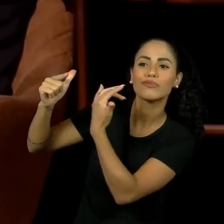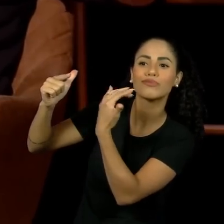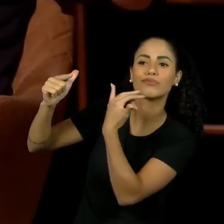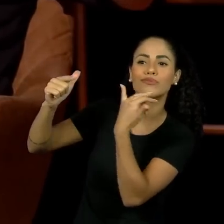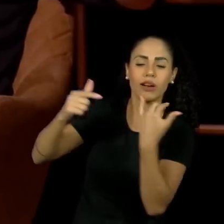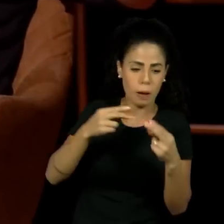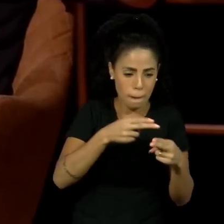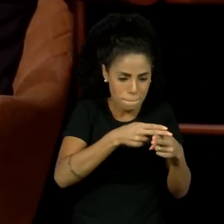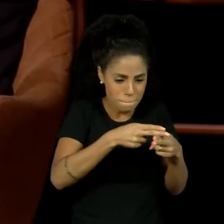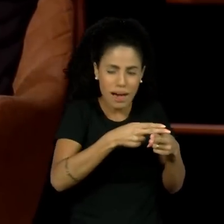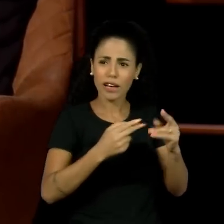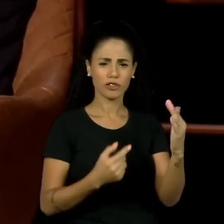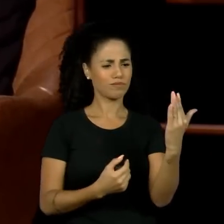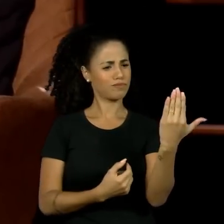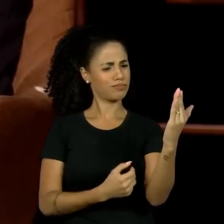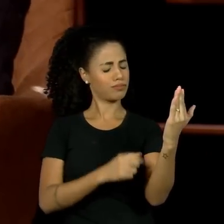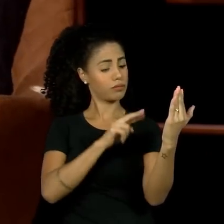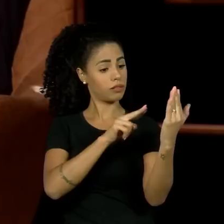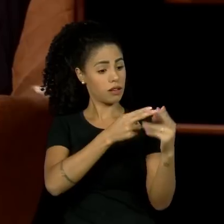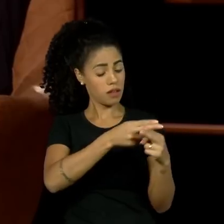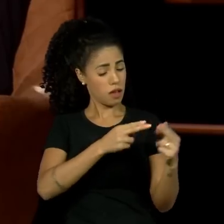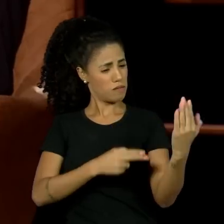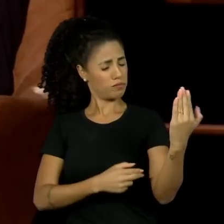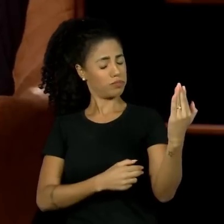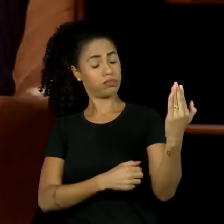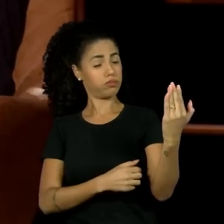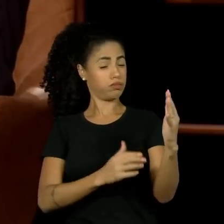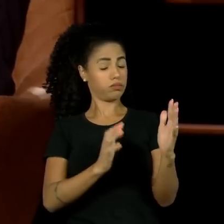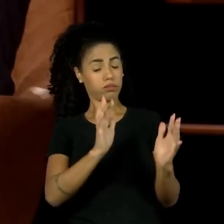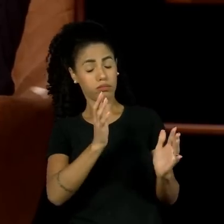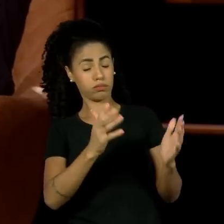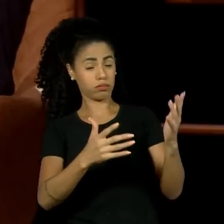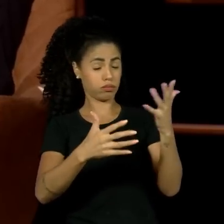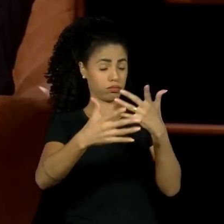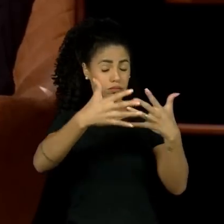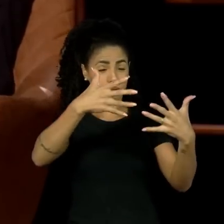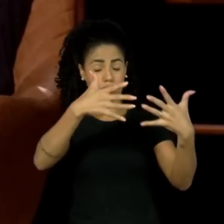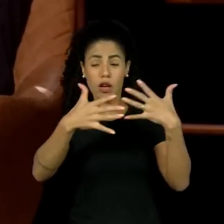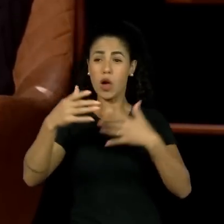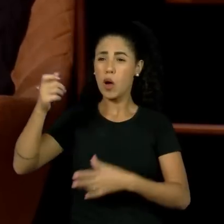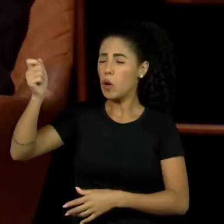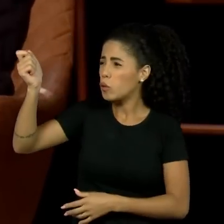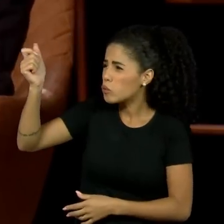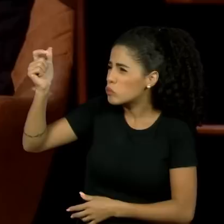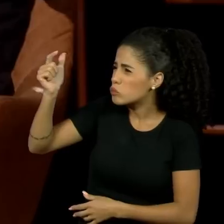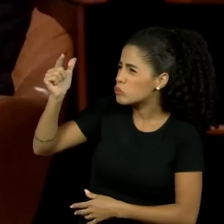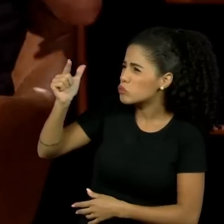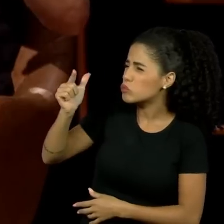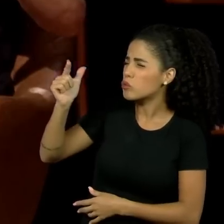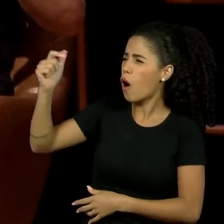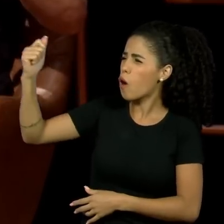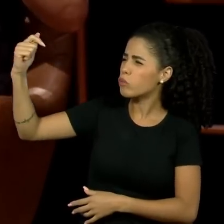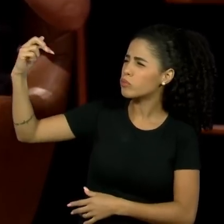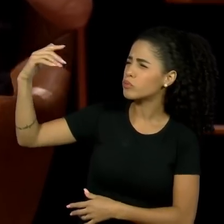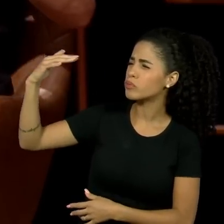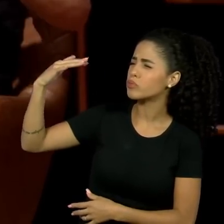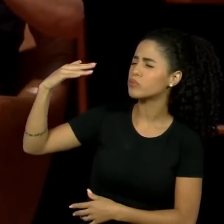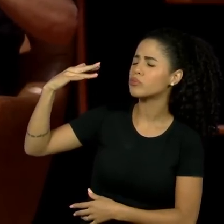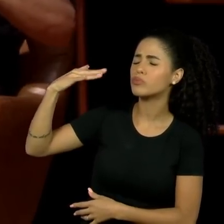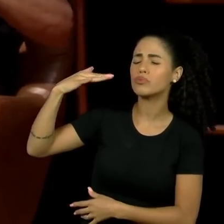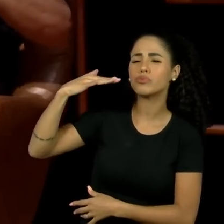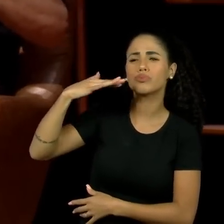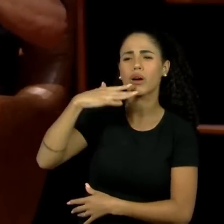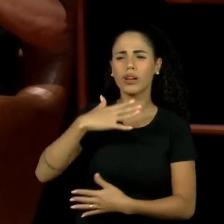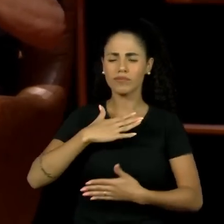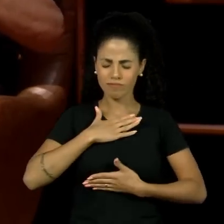E daí, como ele diz, o sol se dilata, o céu cospe fogo, todo o